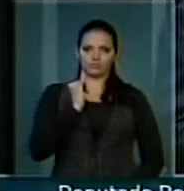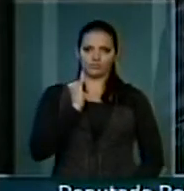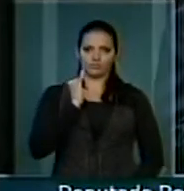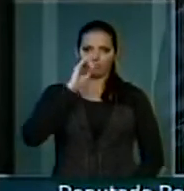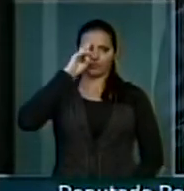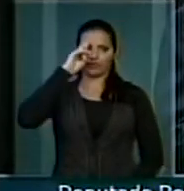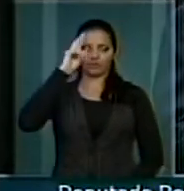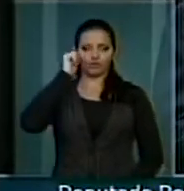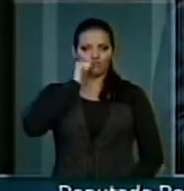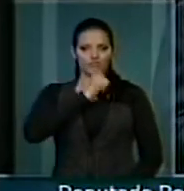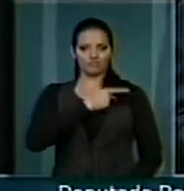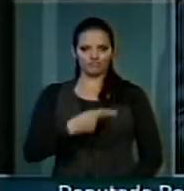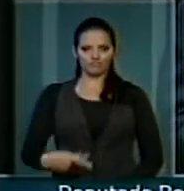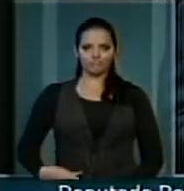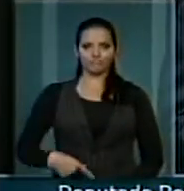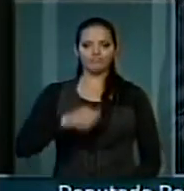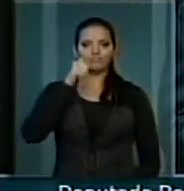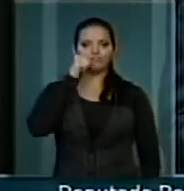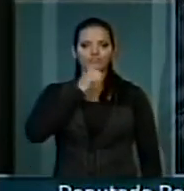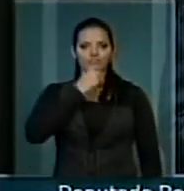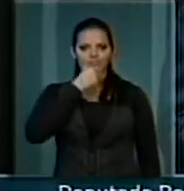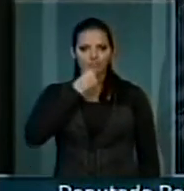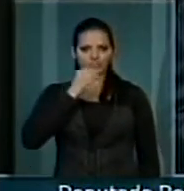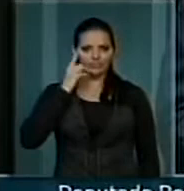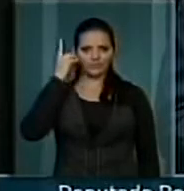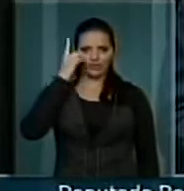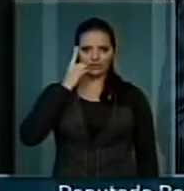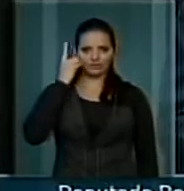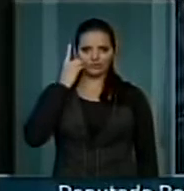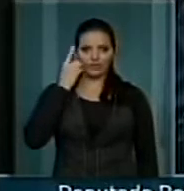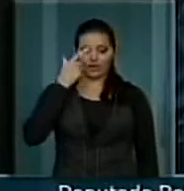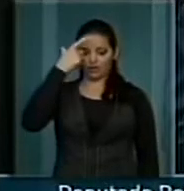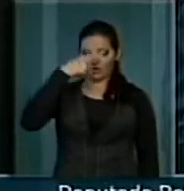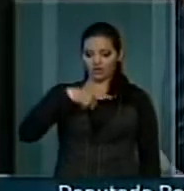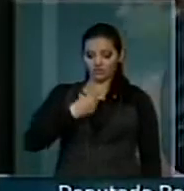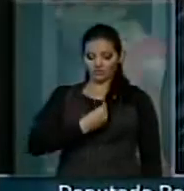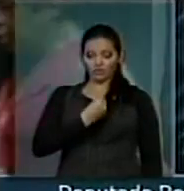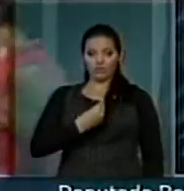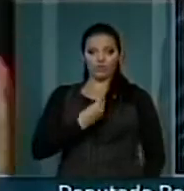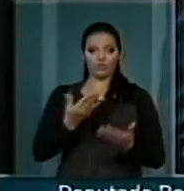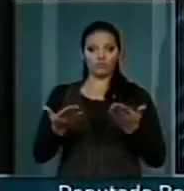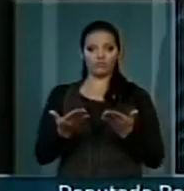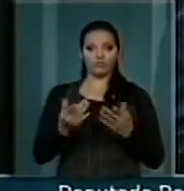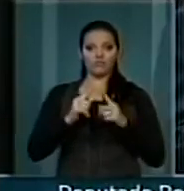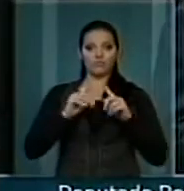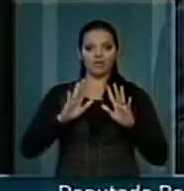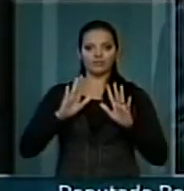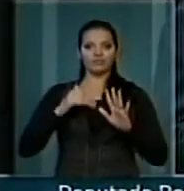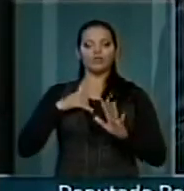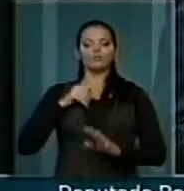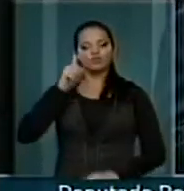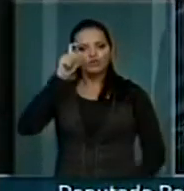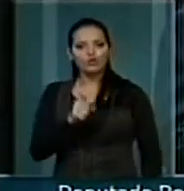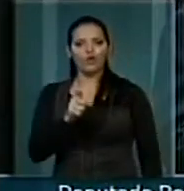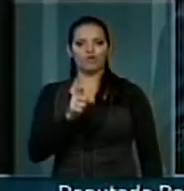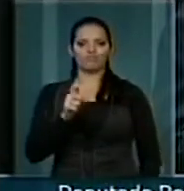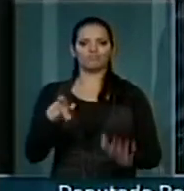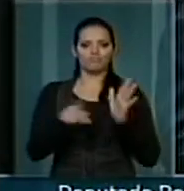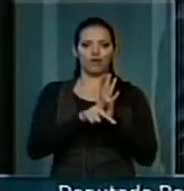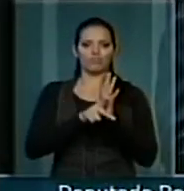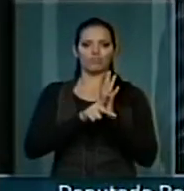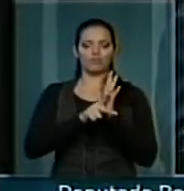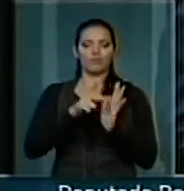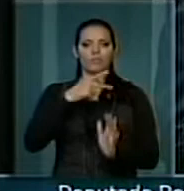Presidenta, senhoras e senhores deputados, eu estou deputado, mas sou um pastor evangélico, filho de